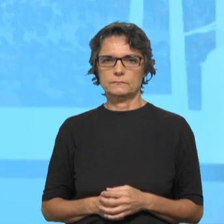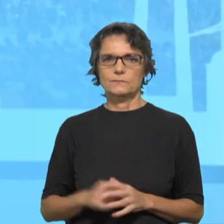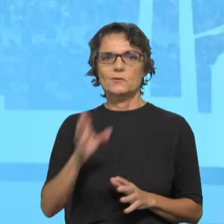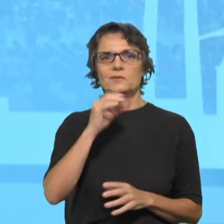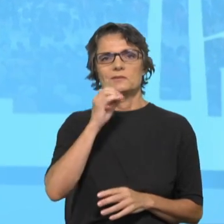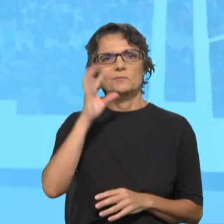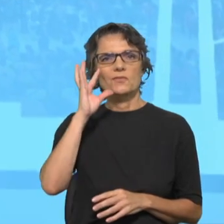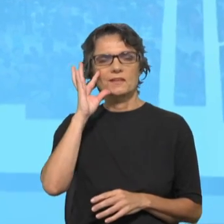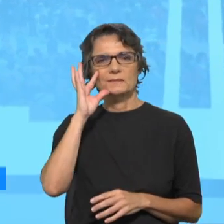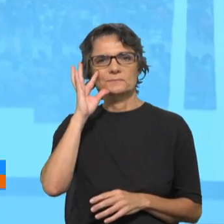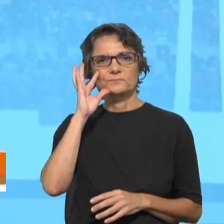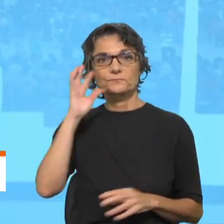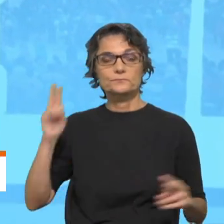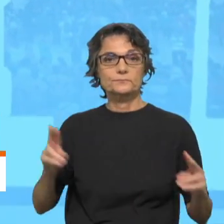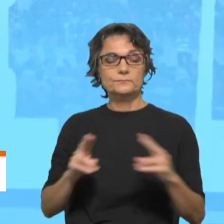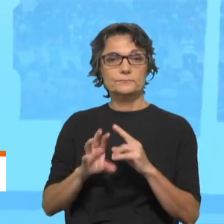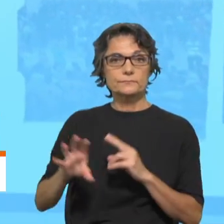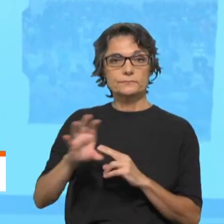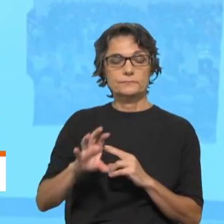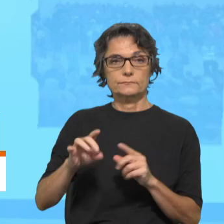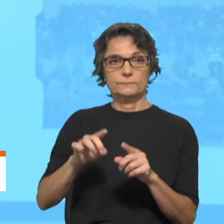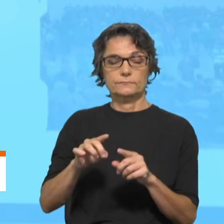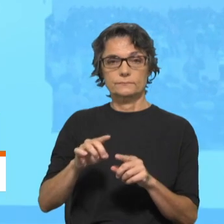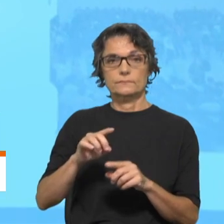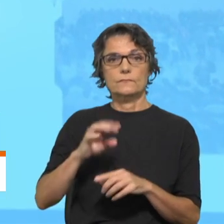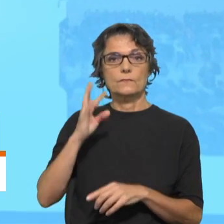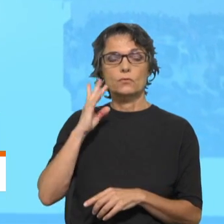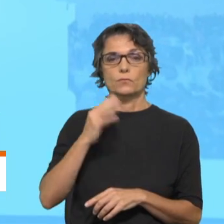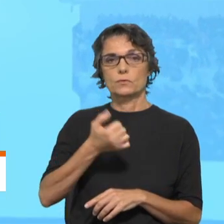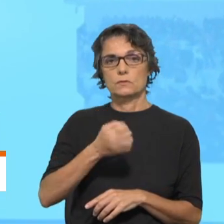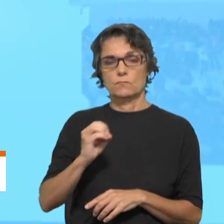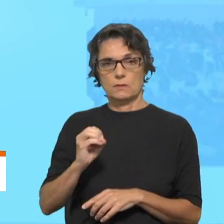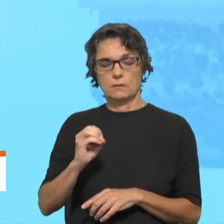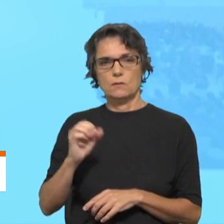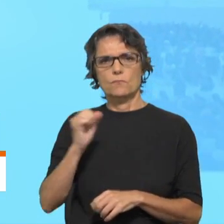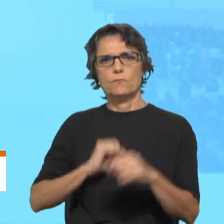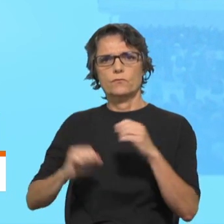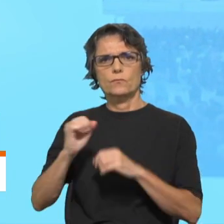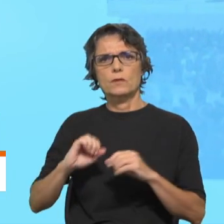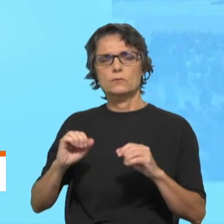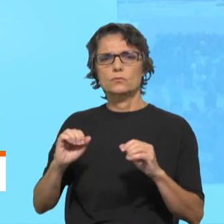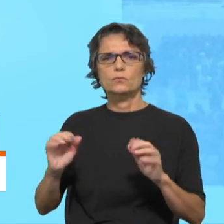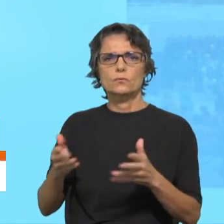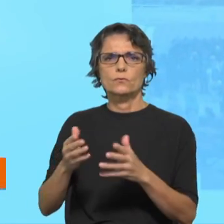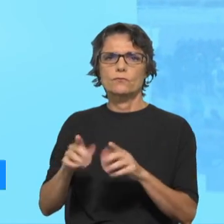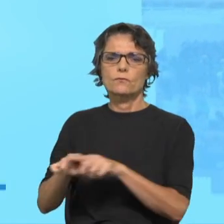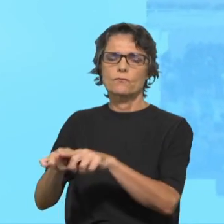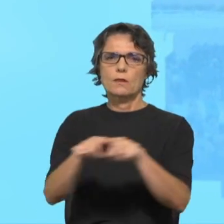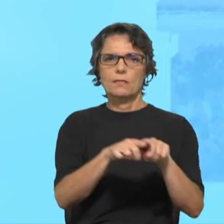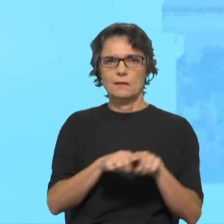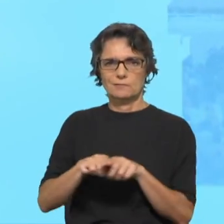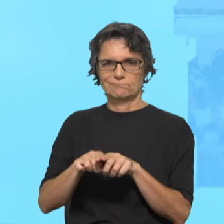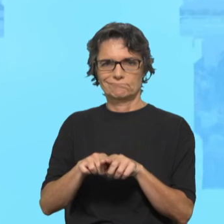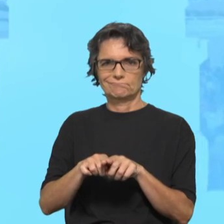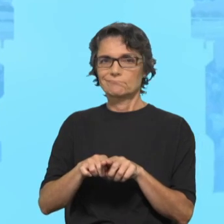Olá, muito boa tarde. É o Encontro Nacional número 50 que o Movimento dos Convívios Fraternos realiza no Santuário de Fátima. Acontece este fim de